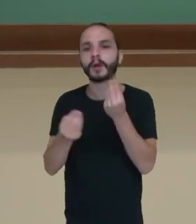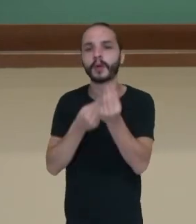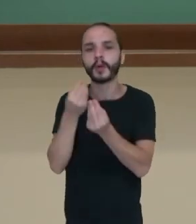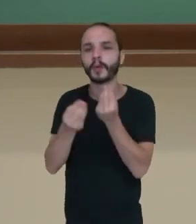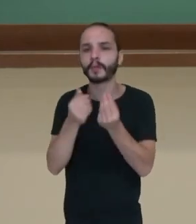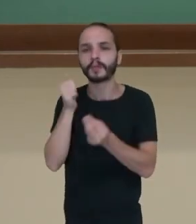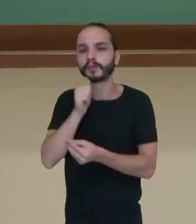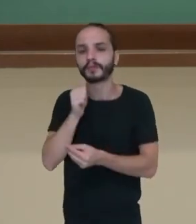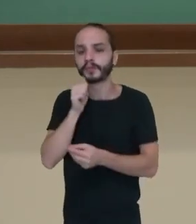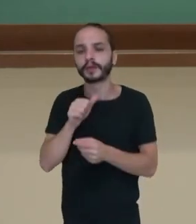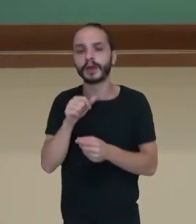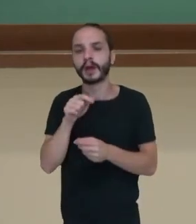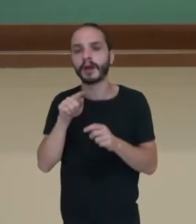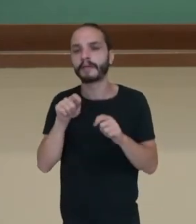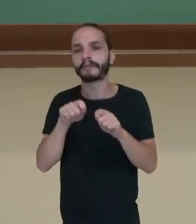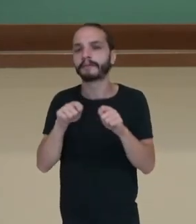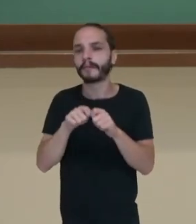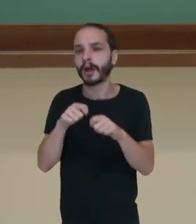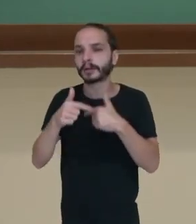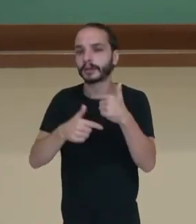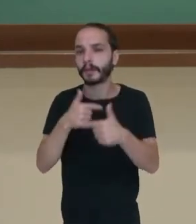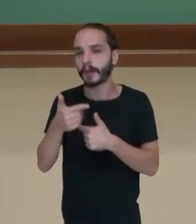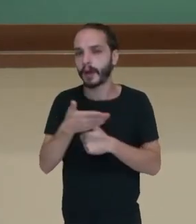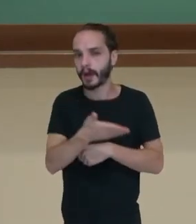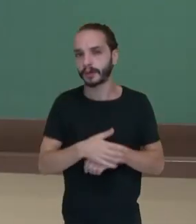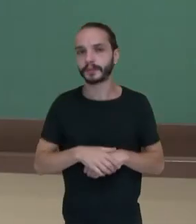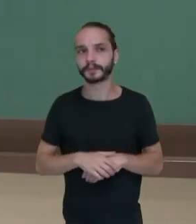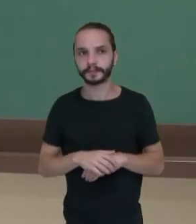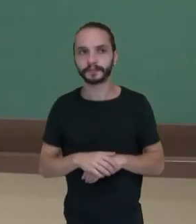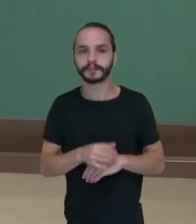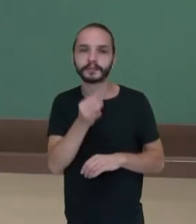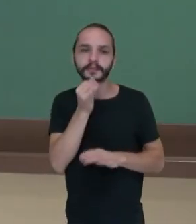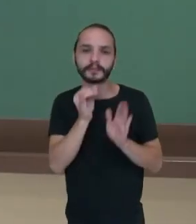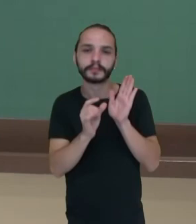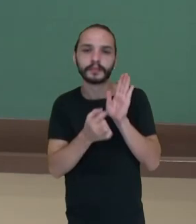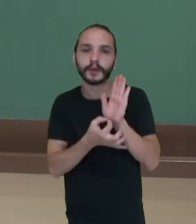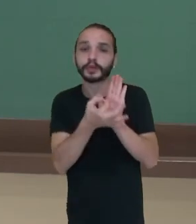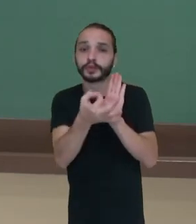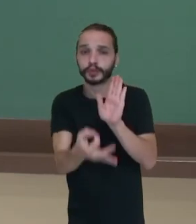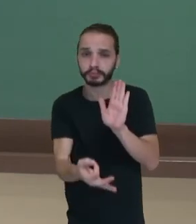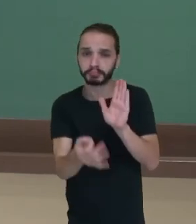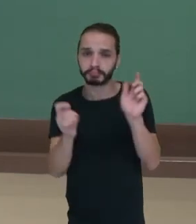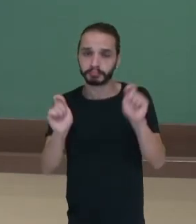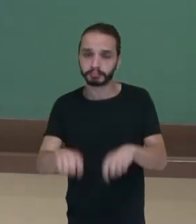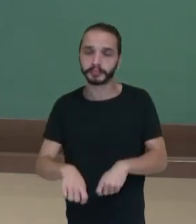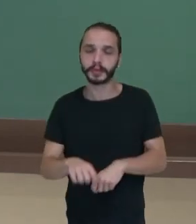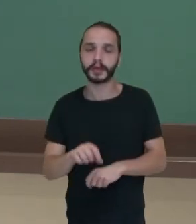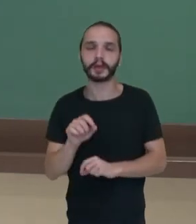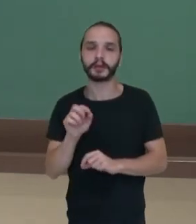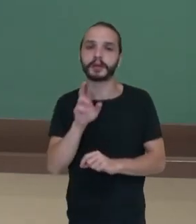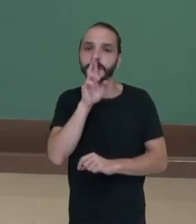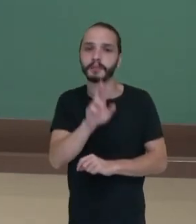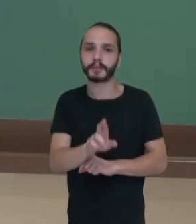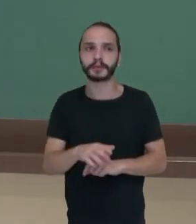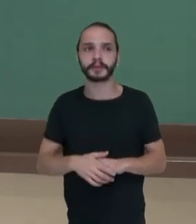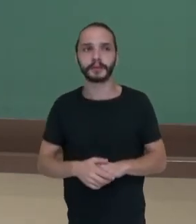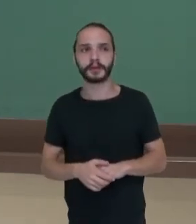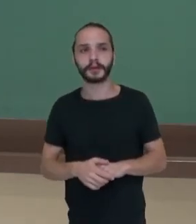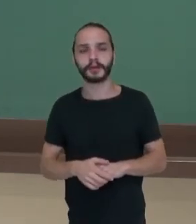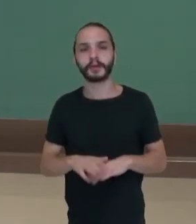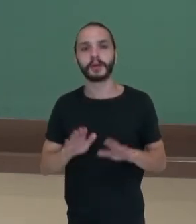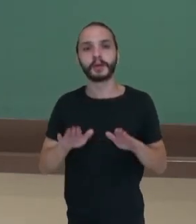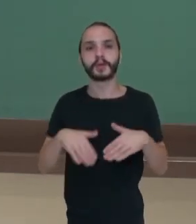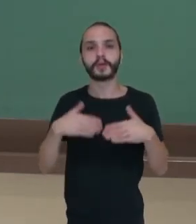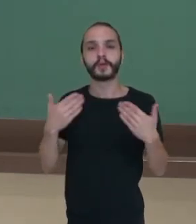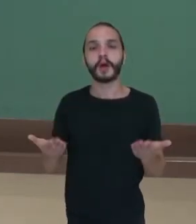a desenvolvem, né? Aí vamos ver ali uma sugestão de como a gente poderia responder, ou melhor, quais